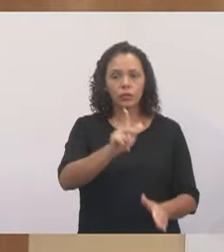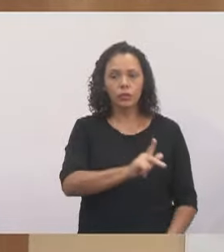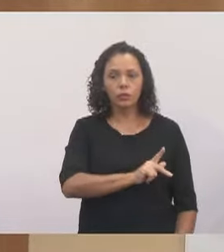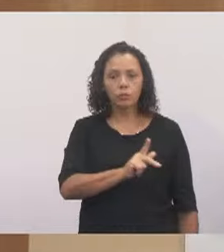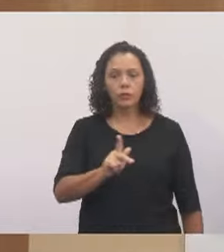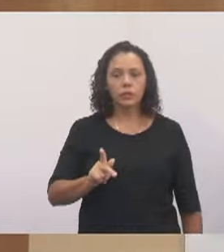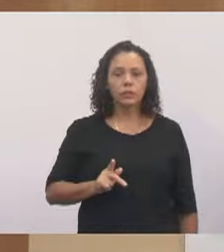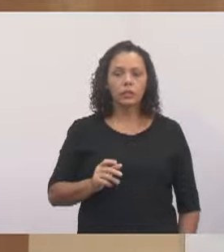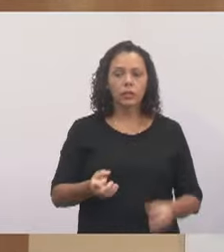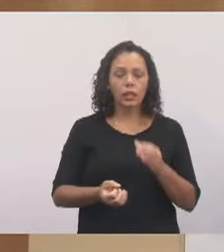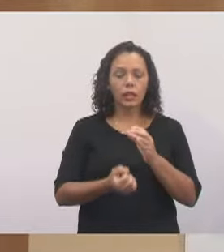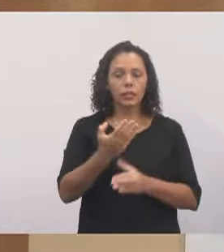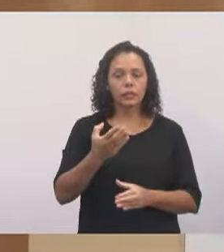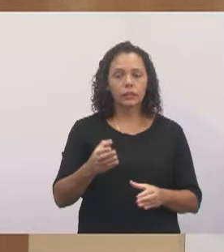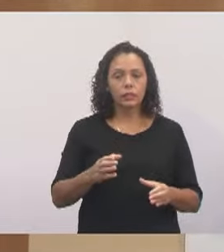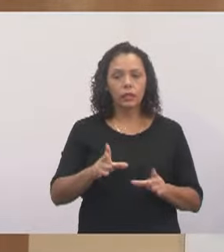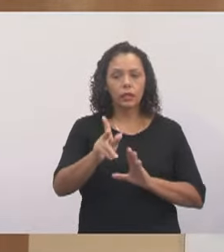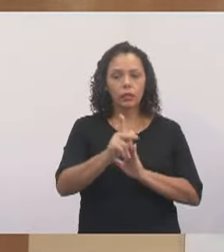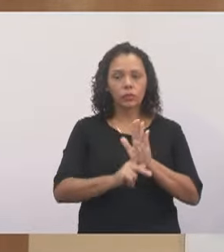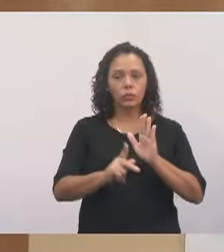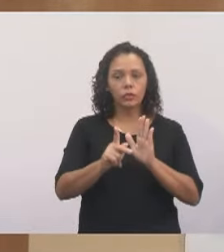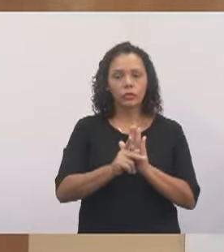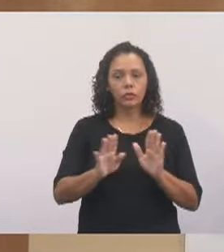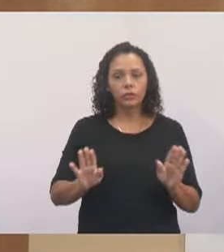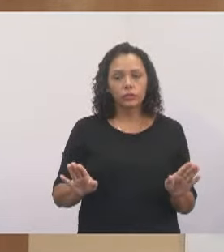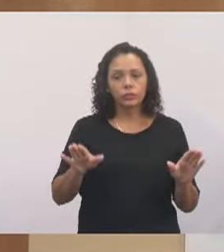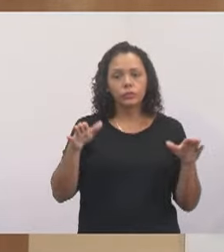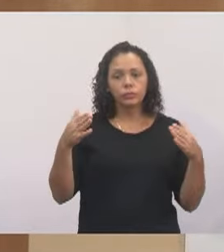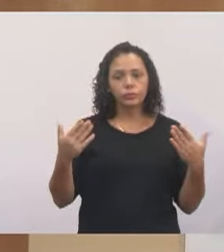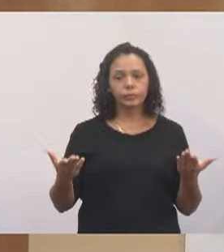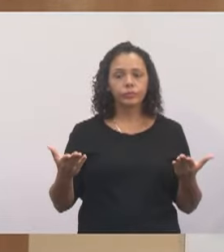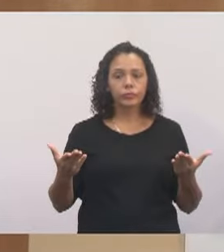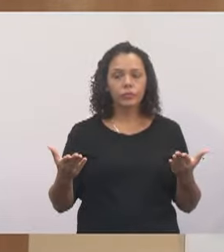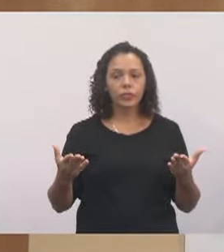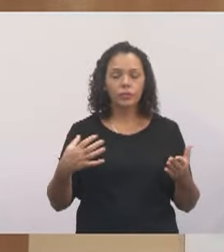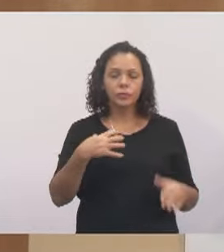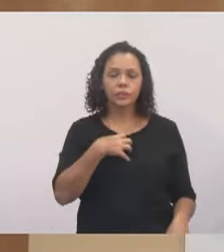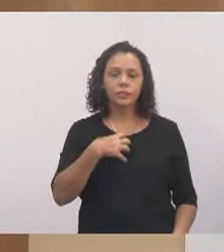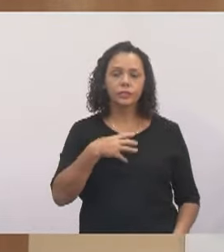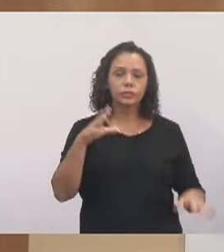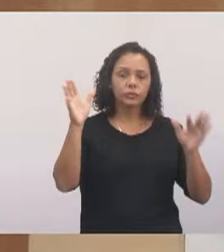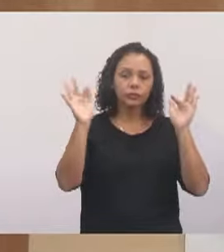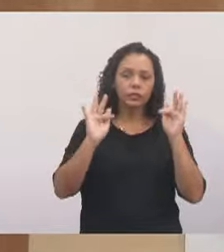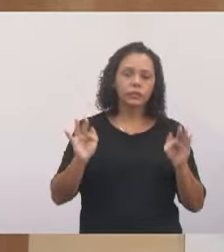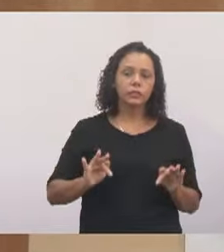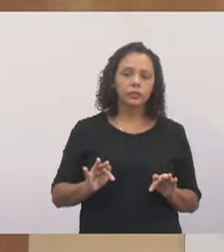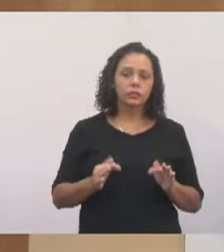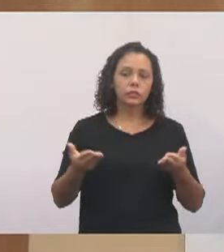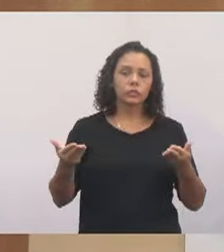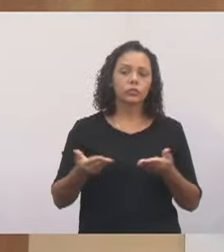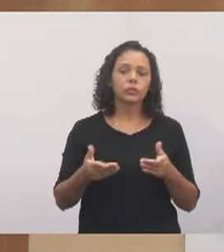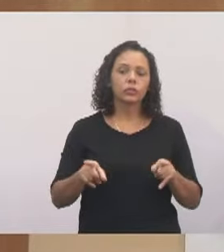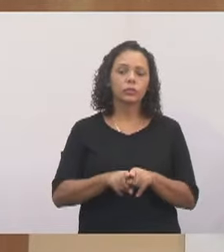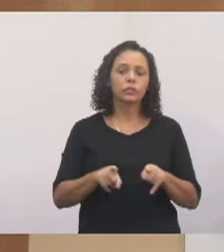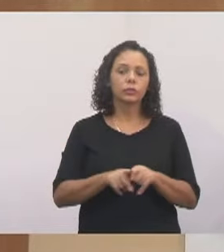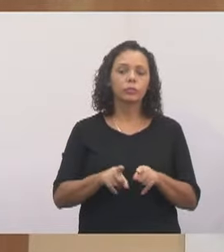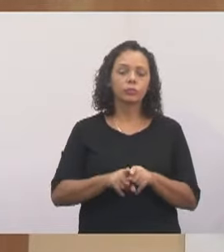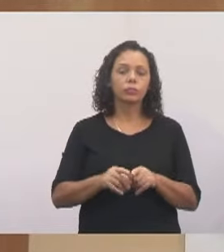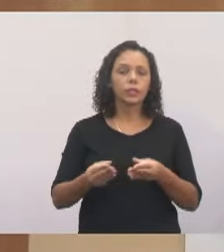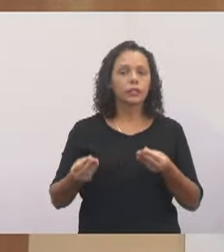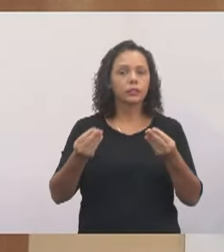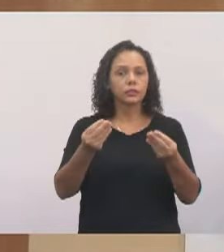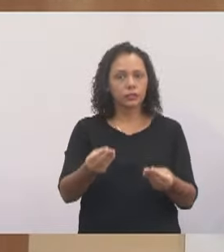estar montando essa Proeficiência. Então, fico muito feliz de hoje estar aqui também, dando a